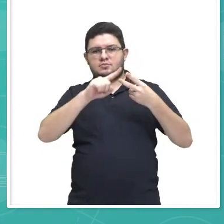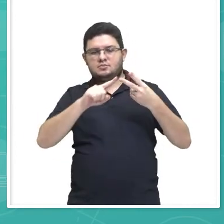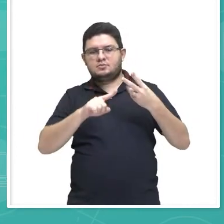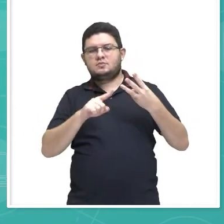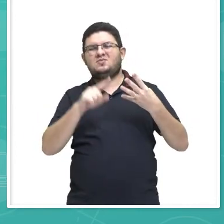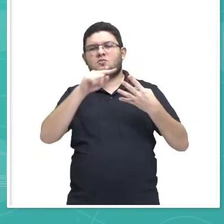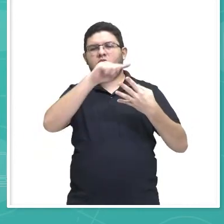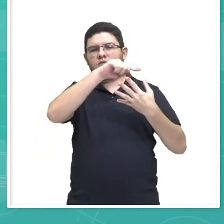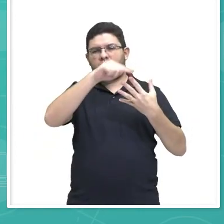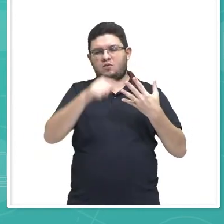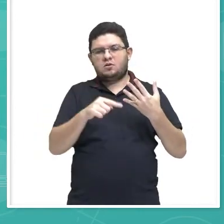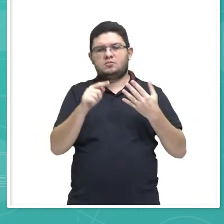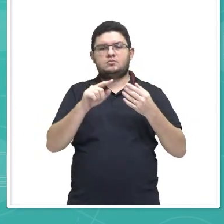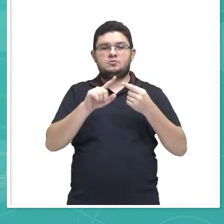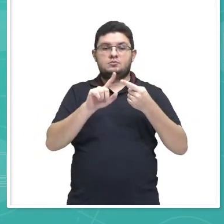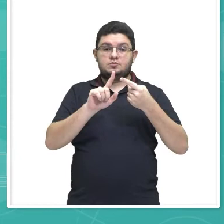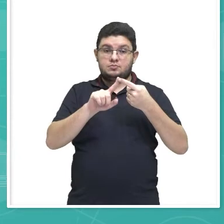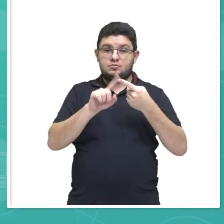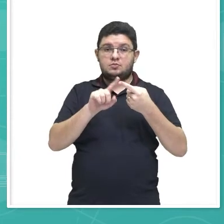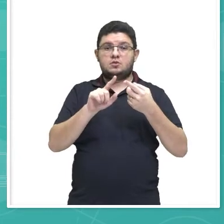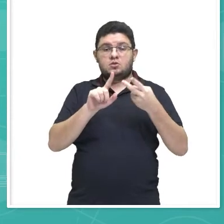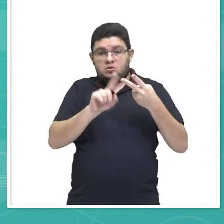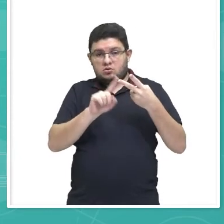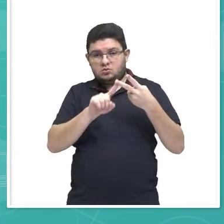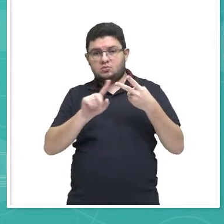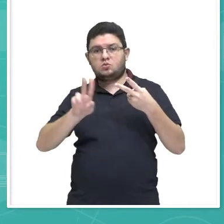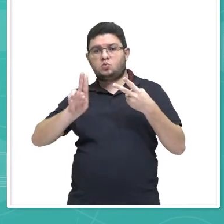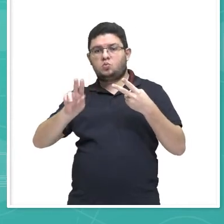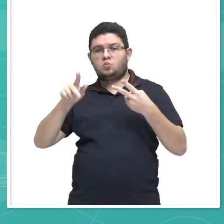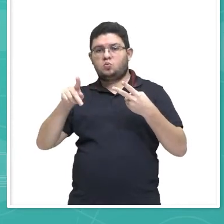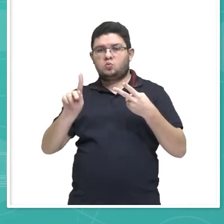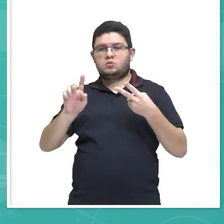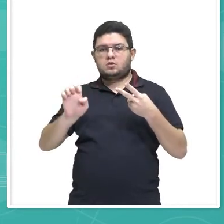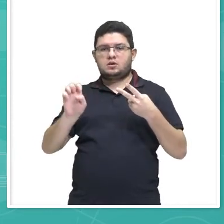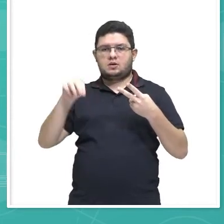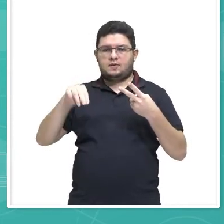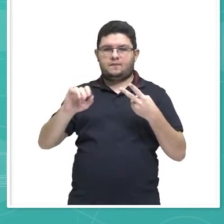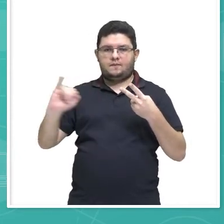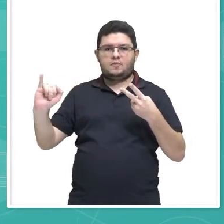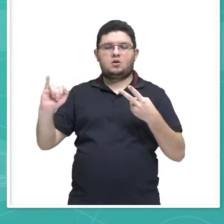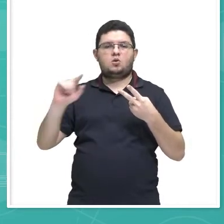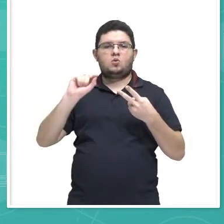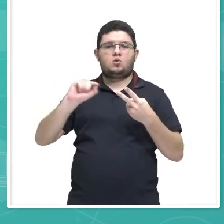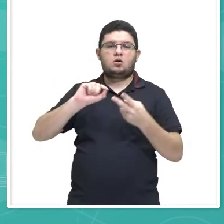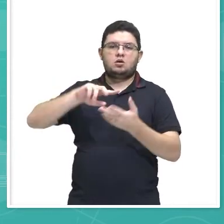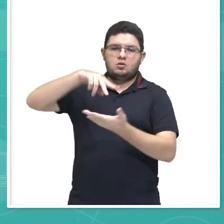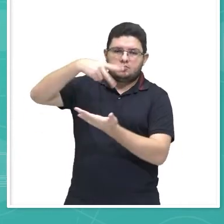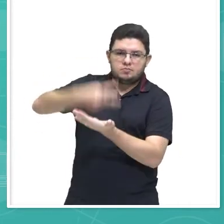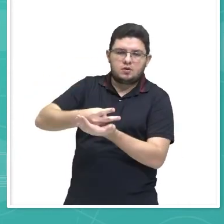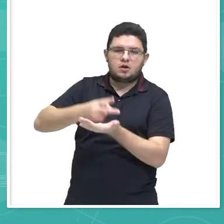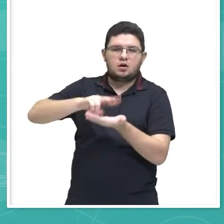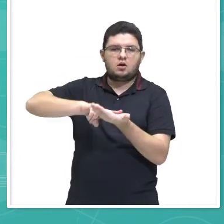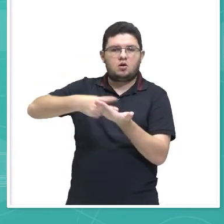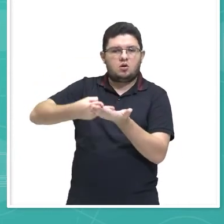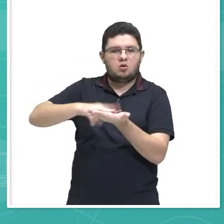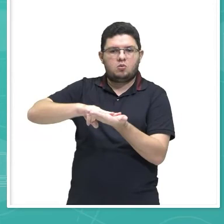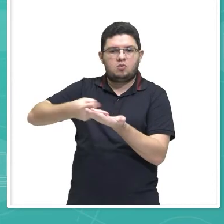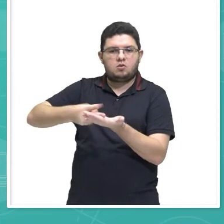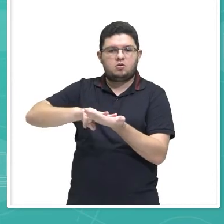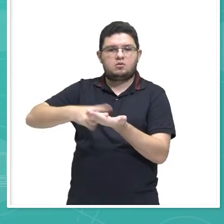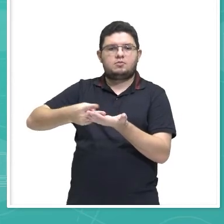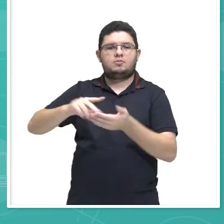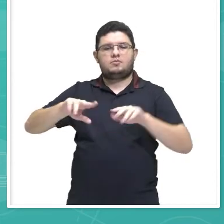tatame. Além disso, existe também o treinamento de ukemi, que são as quedas, os rolamentos, né, como a gente vai ver agora, olha